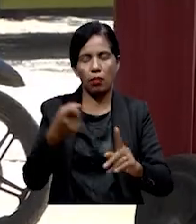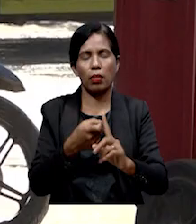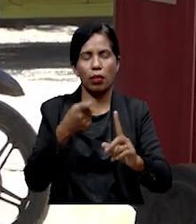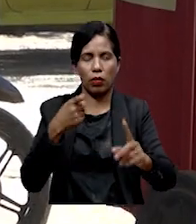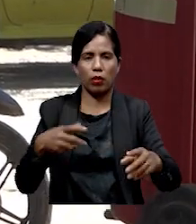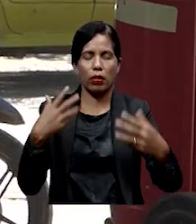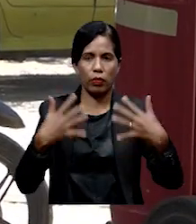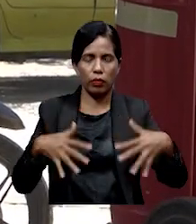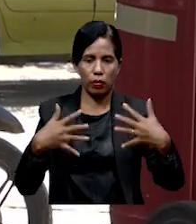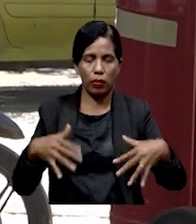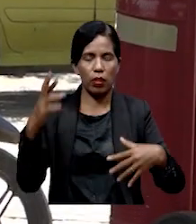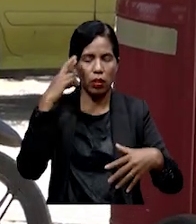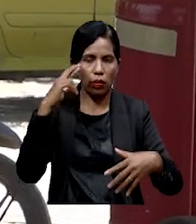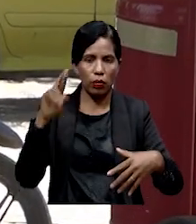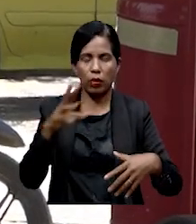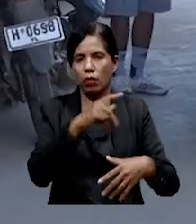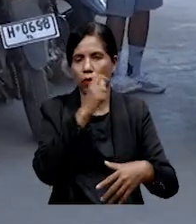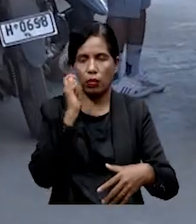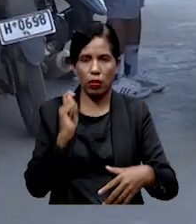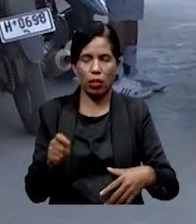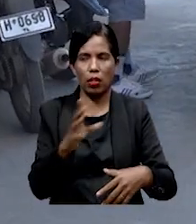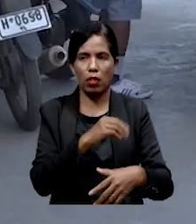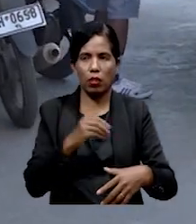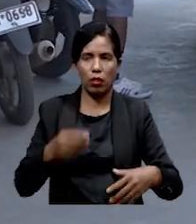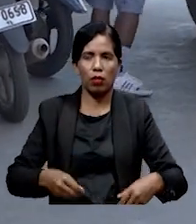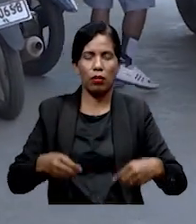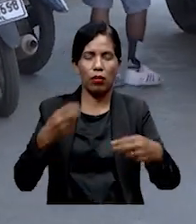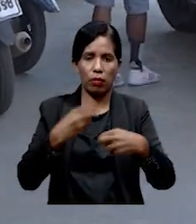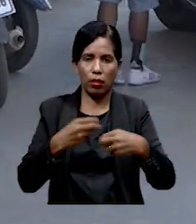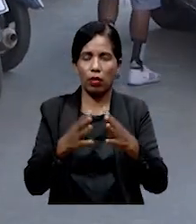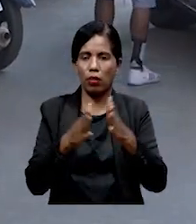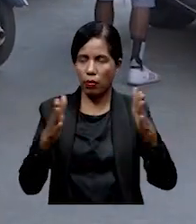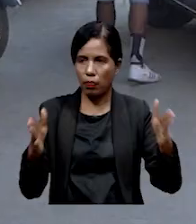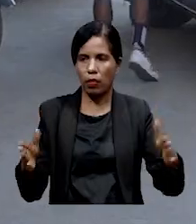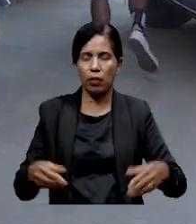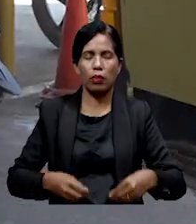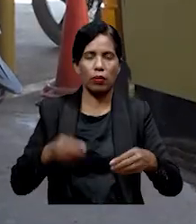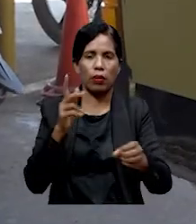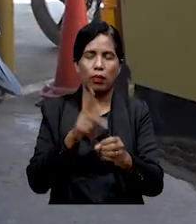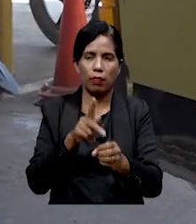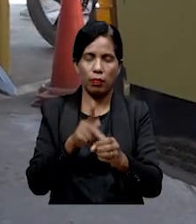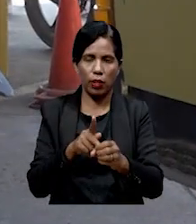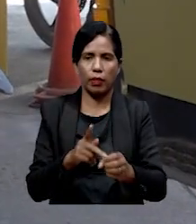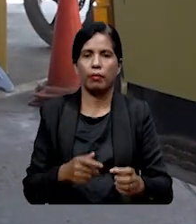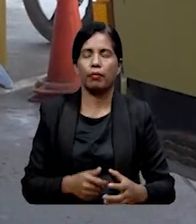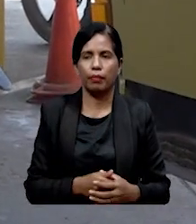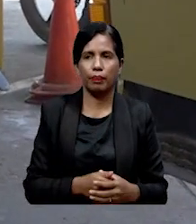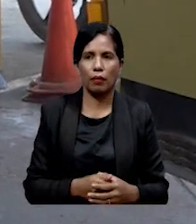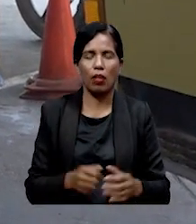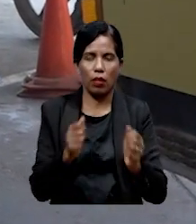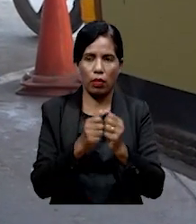conflito funo ia Rússia no Ucrânia, nebe ia implicação bot ba ia supply fornecimento combustível.